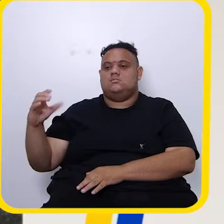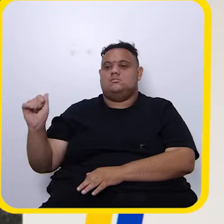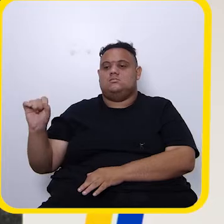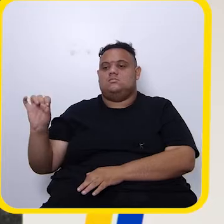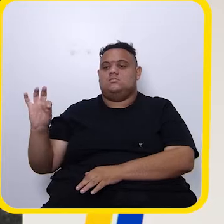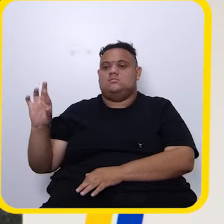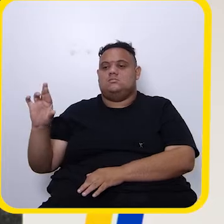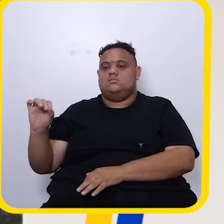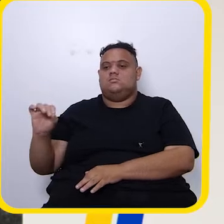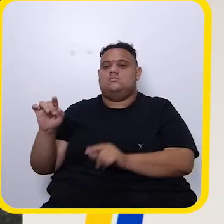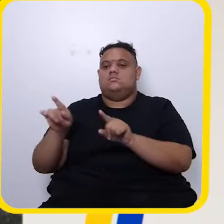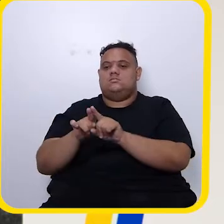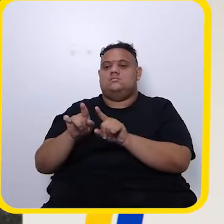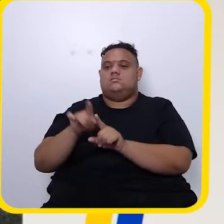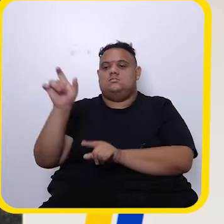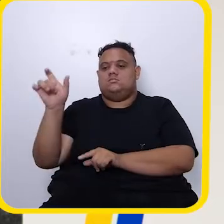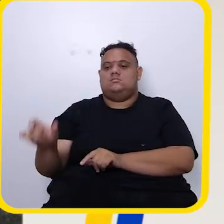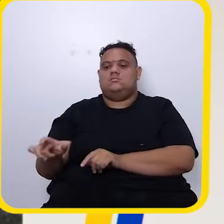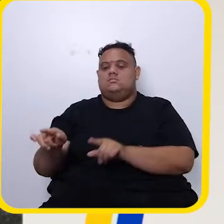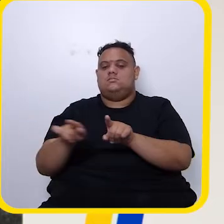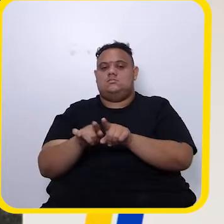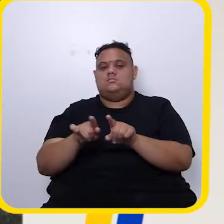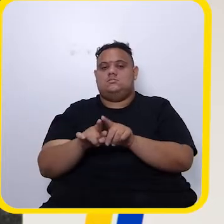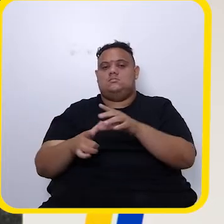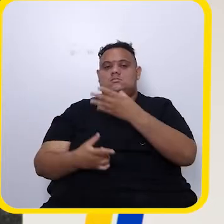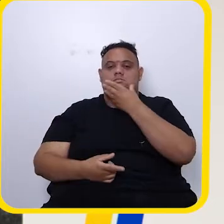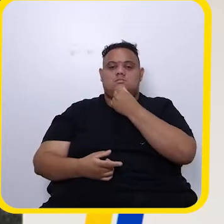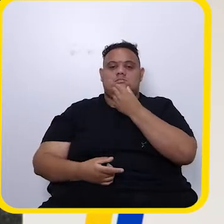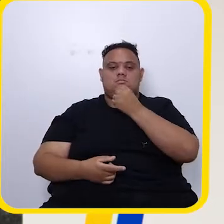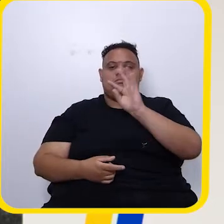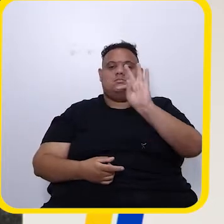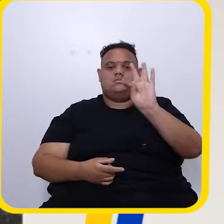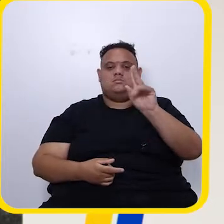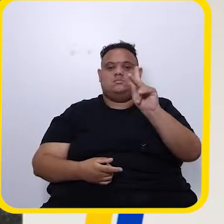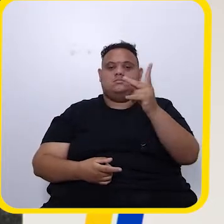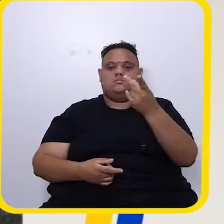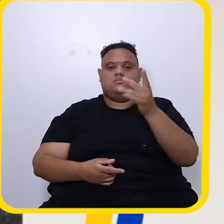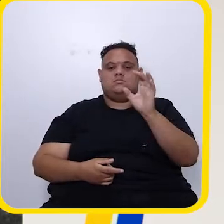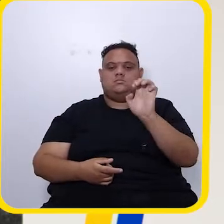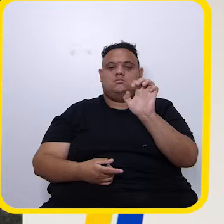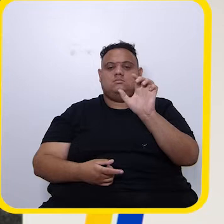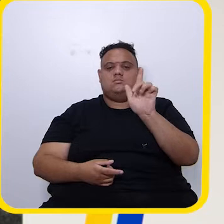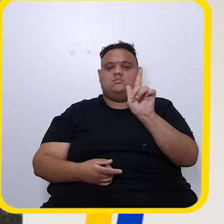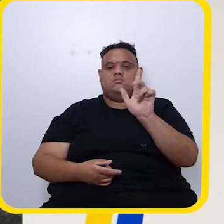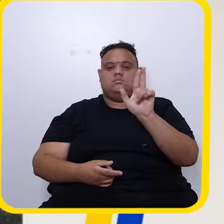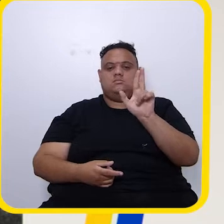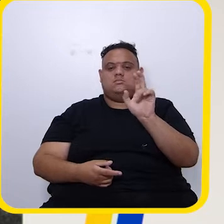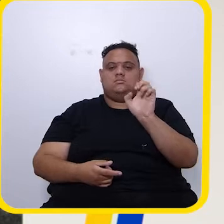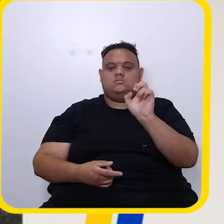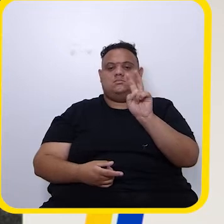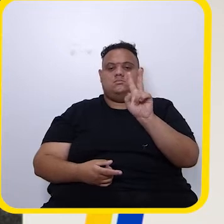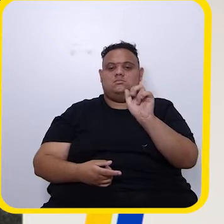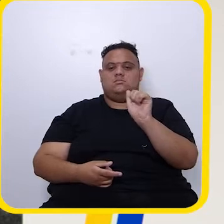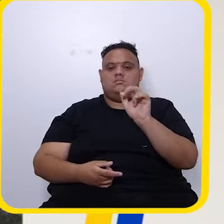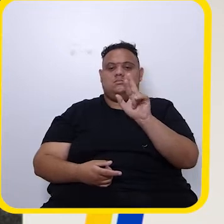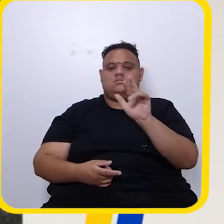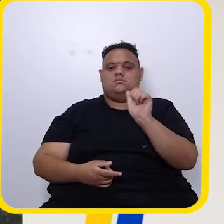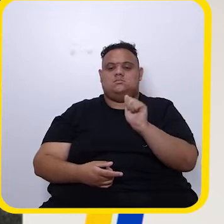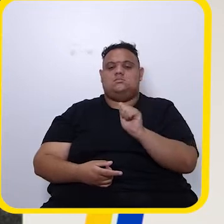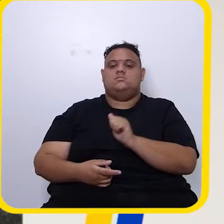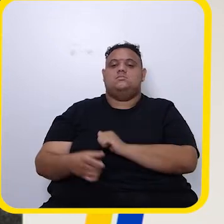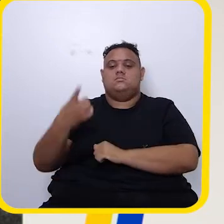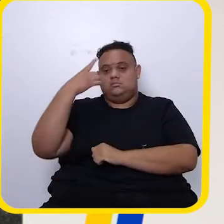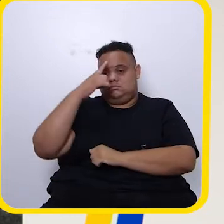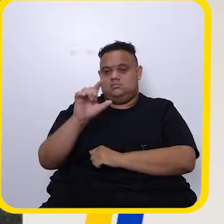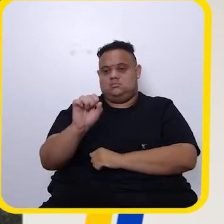Camilo Cienfuegos, né, no lado esquerdo, e Ernesto Che Guevara, sentado à frente no capô do jipe, entram em Havana no dia 8